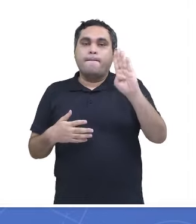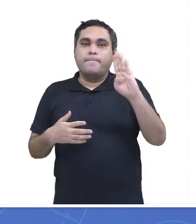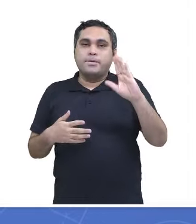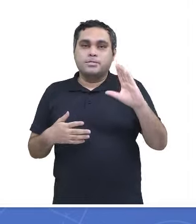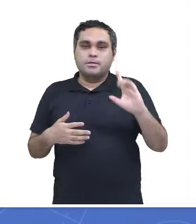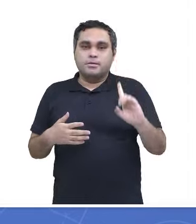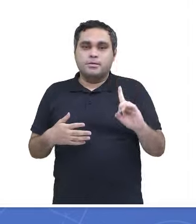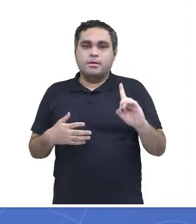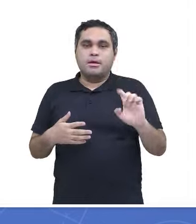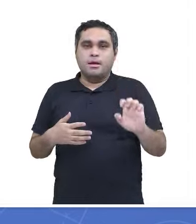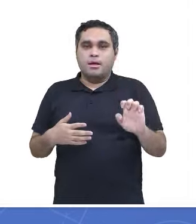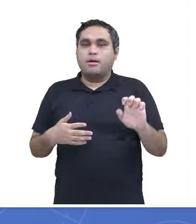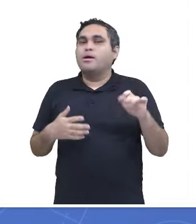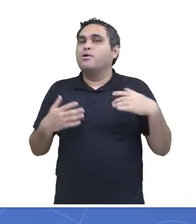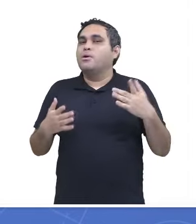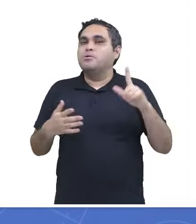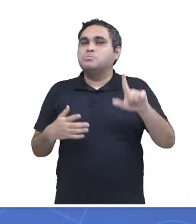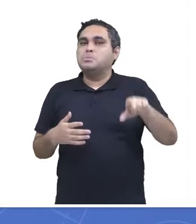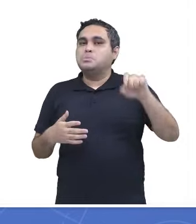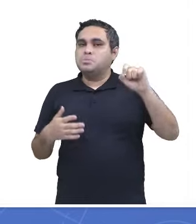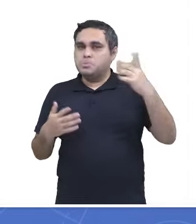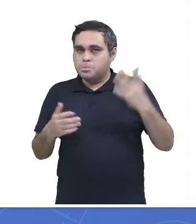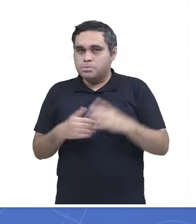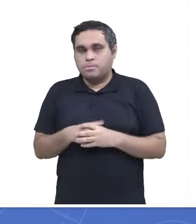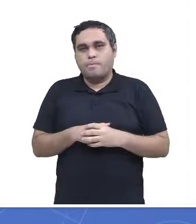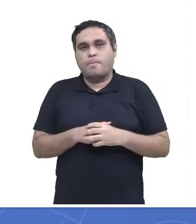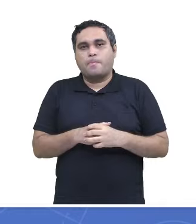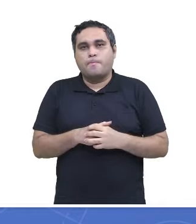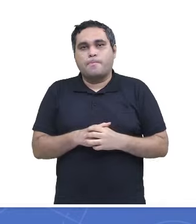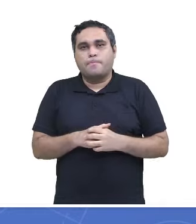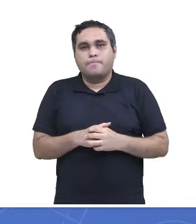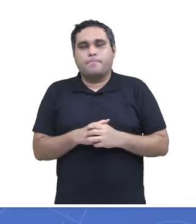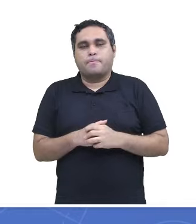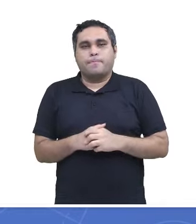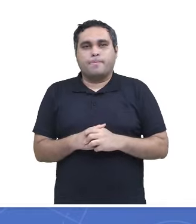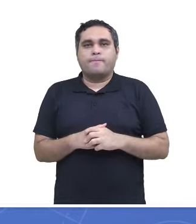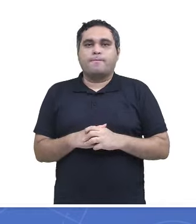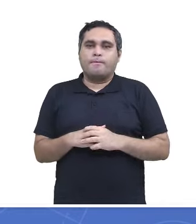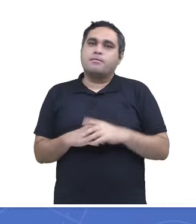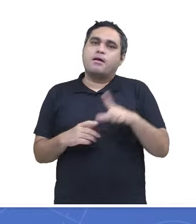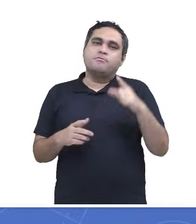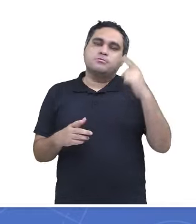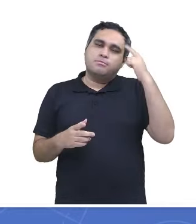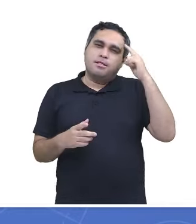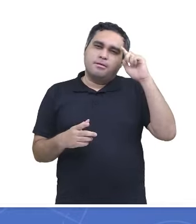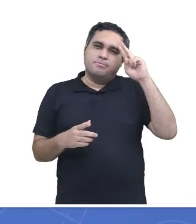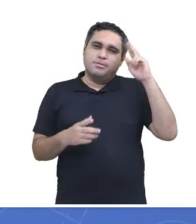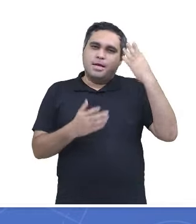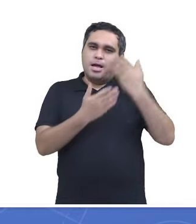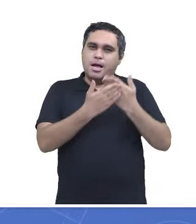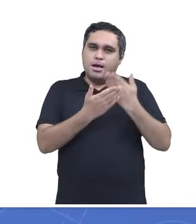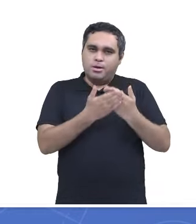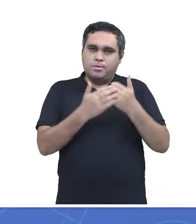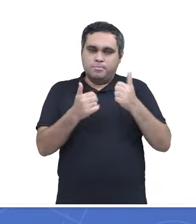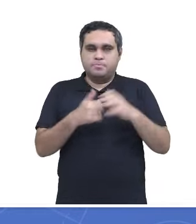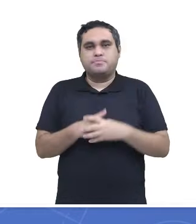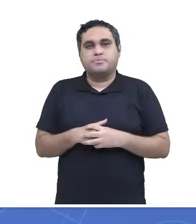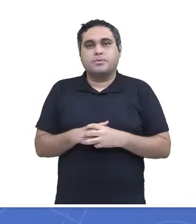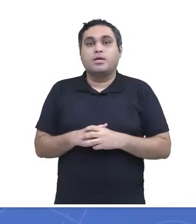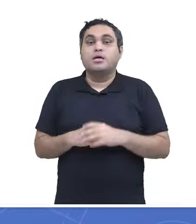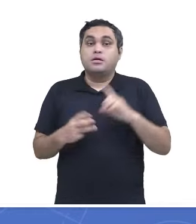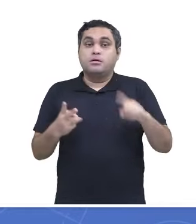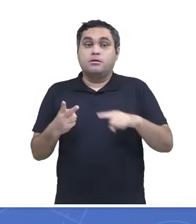5 alternativas e vai marcar aquela que está correta, tá bom? A partir dos itens que você viu na questão acima. E a questão